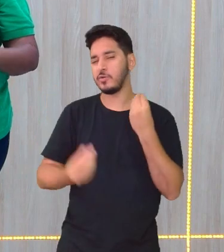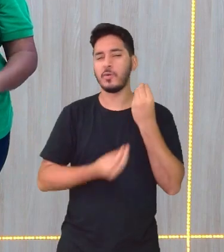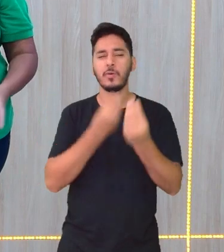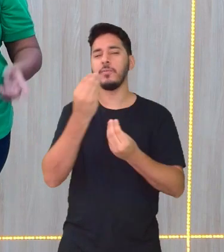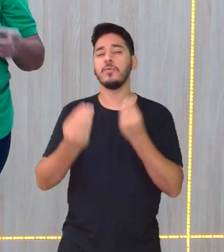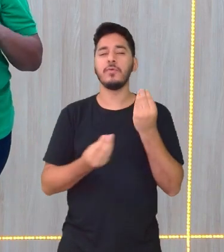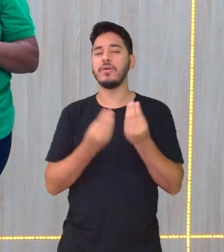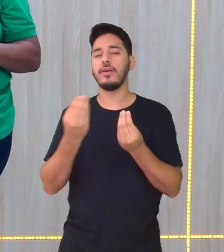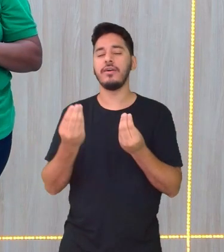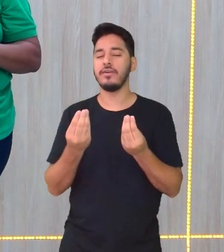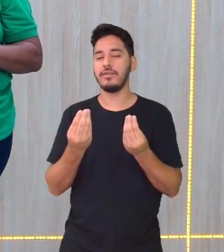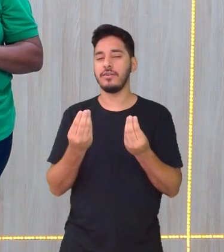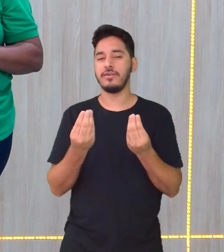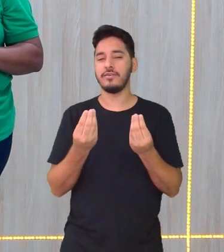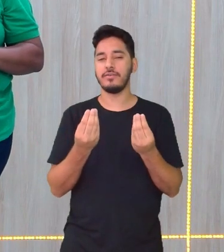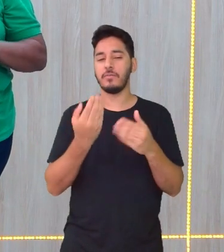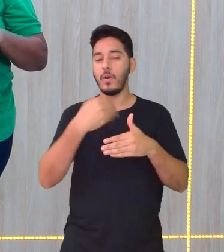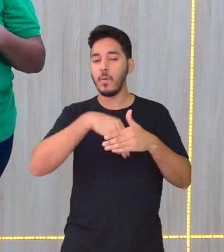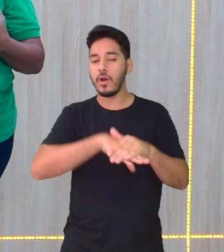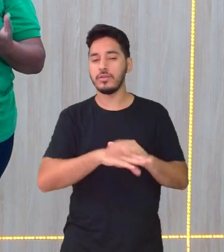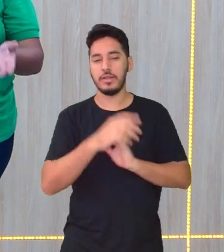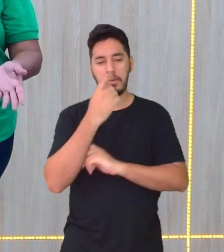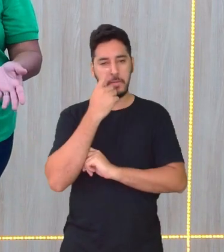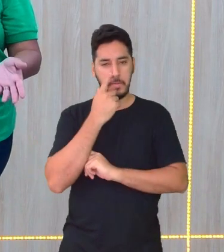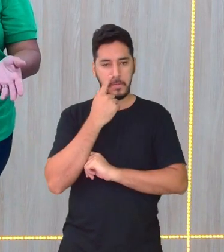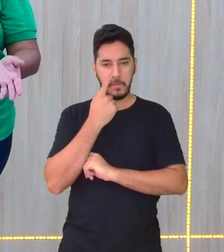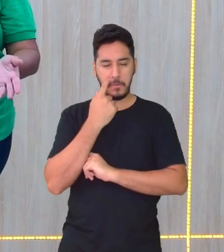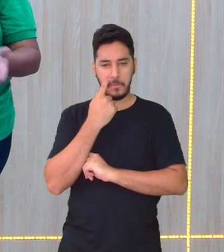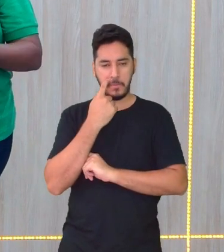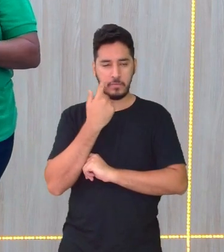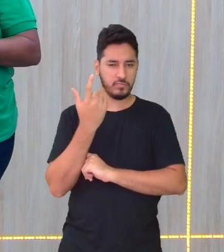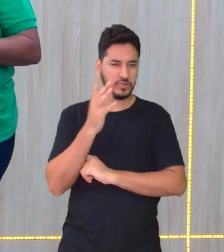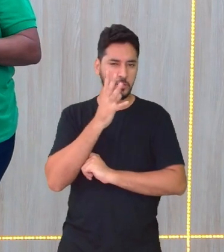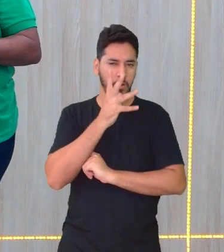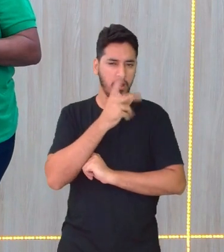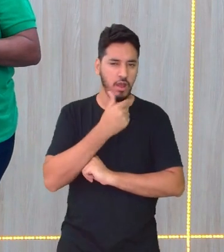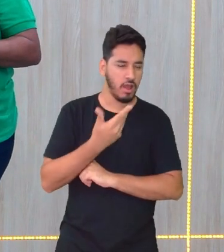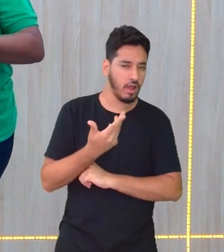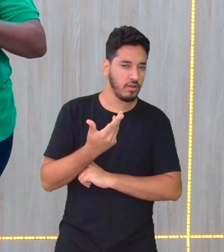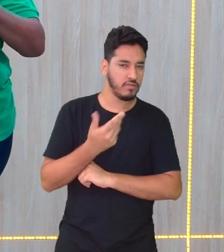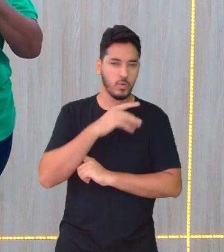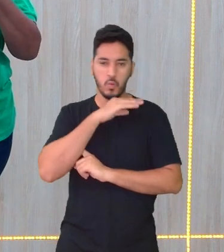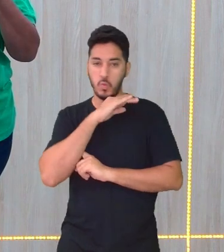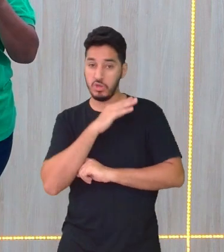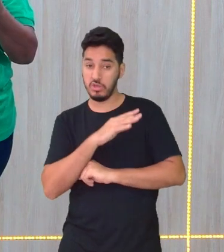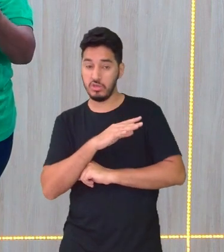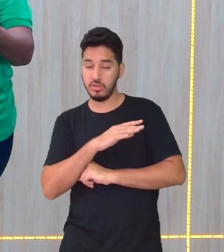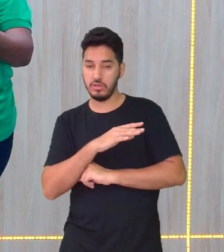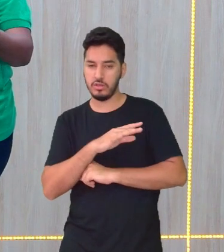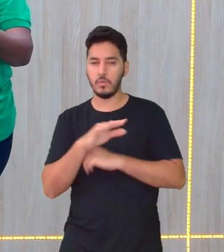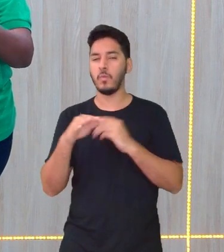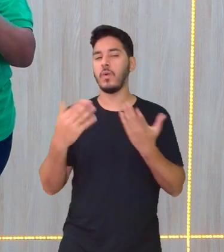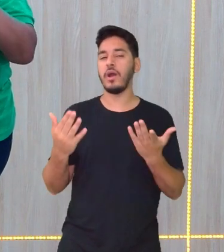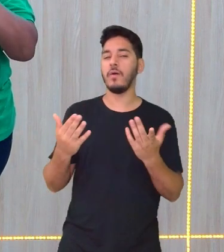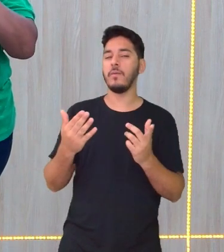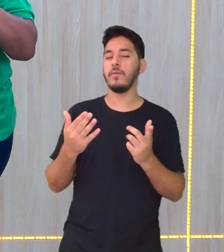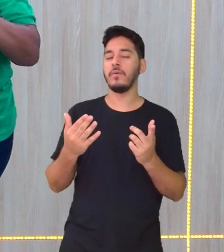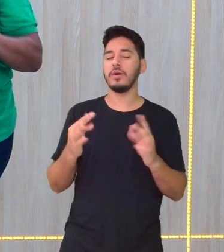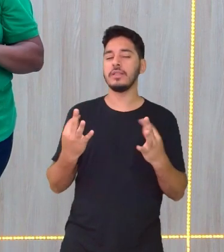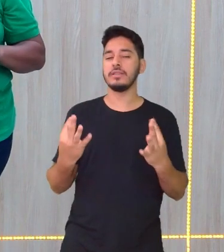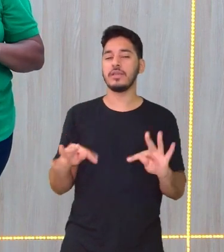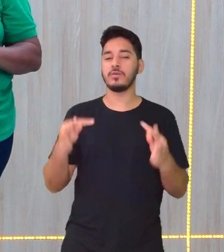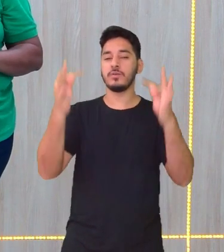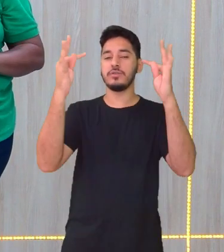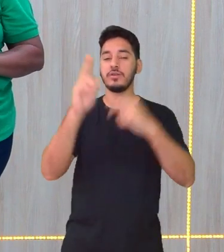a conservação dos alimentos? Será que esse alimento durava muito, não durava? Quais eram as tecnologias que